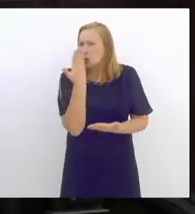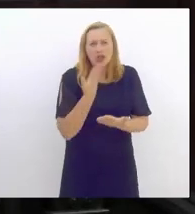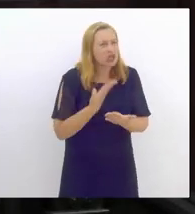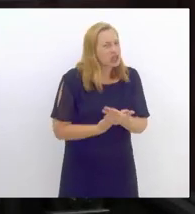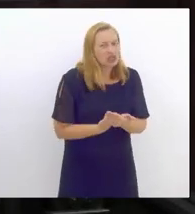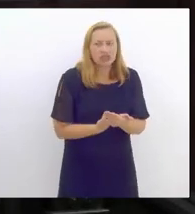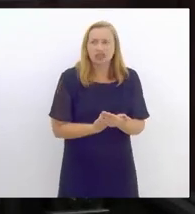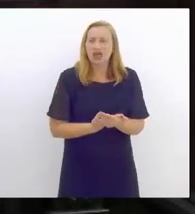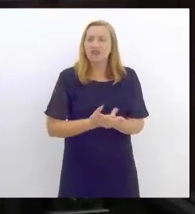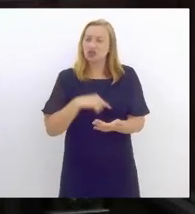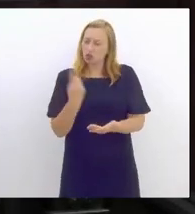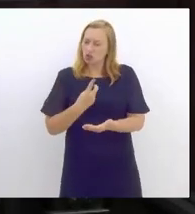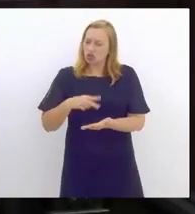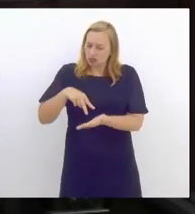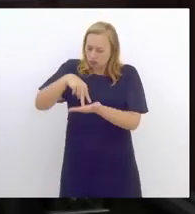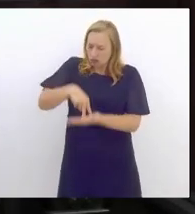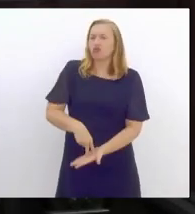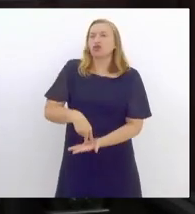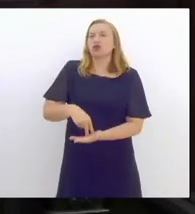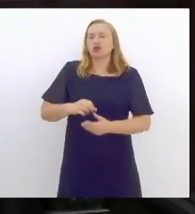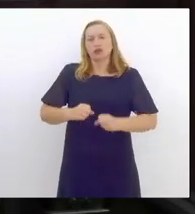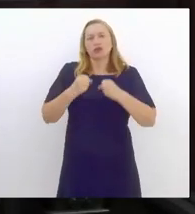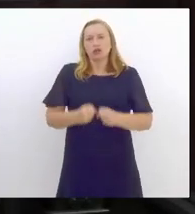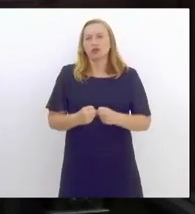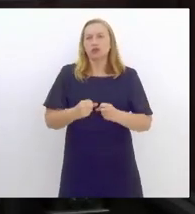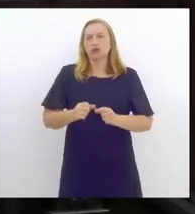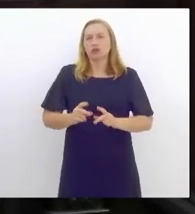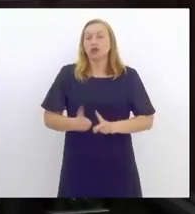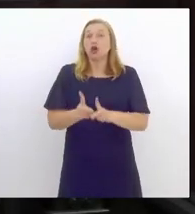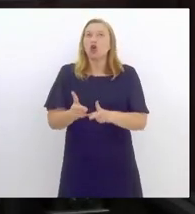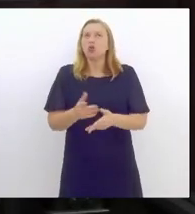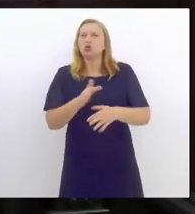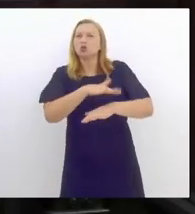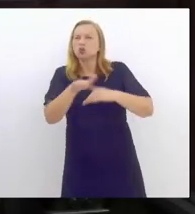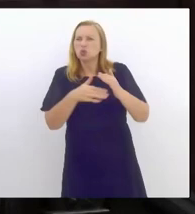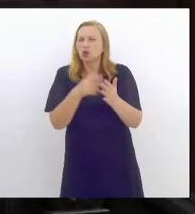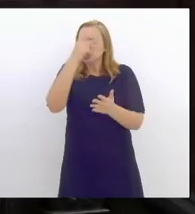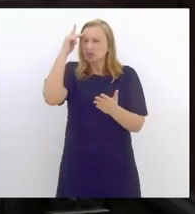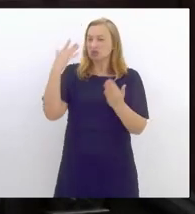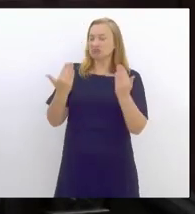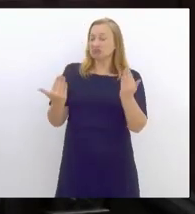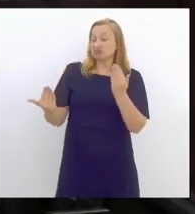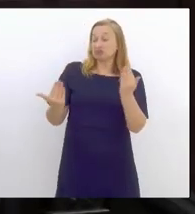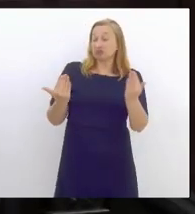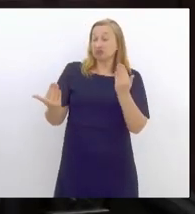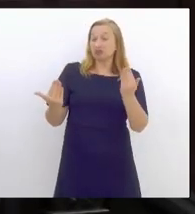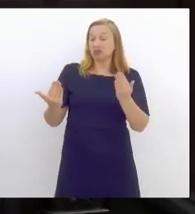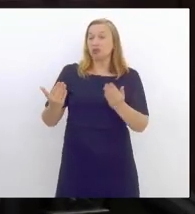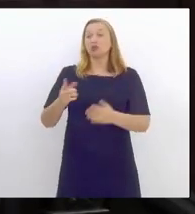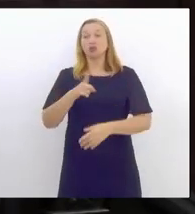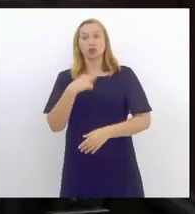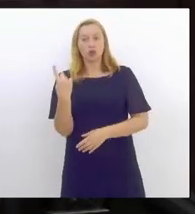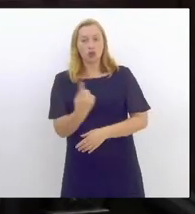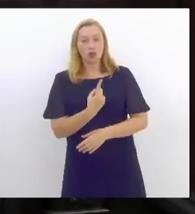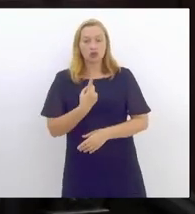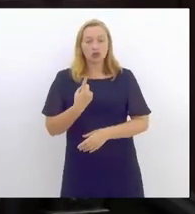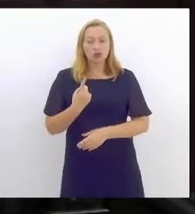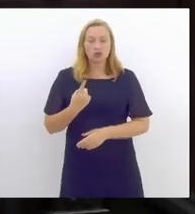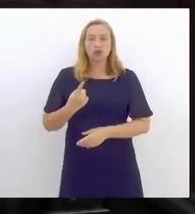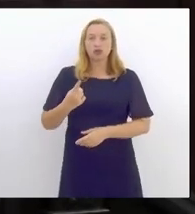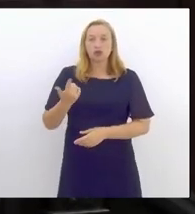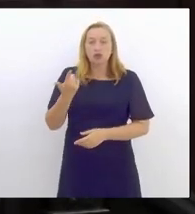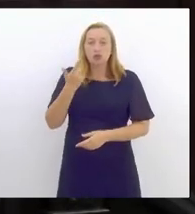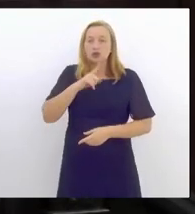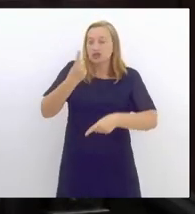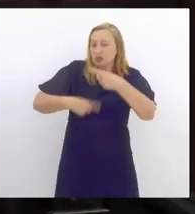e prosseguimos. Quando todo mundo desconfiava, enfrentamos em silêncio a caminhada, superando cada